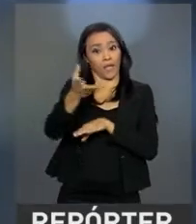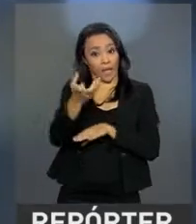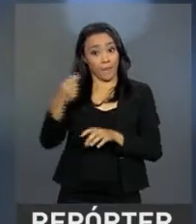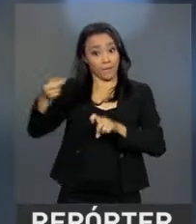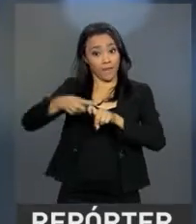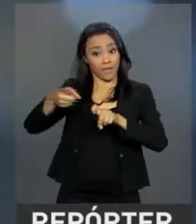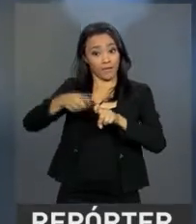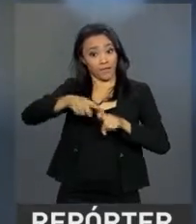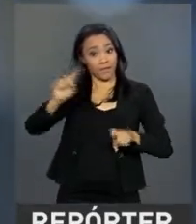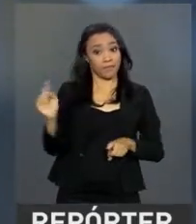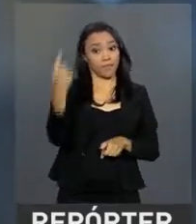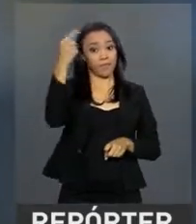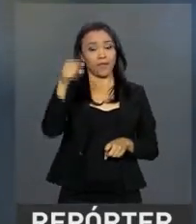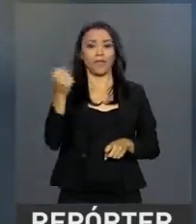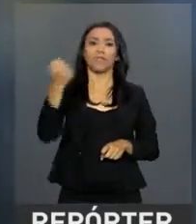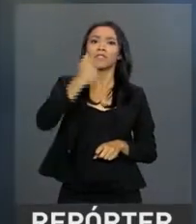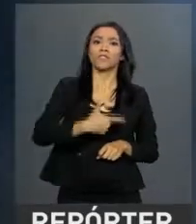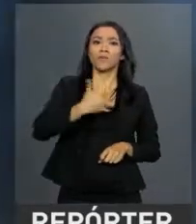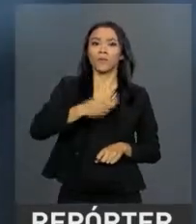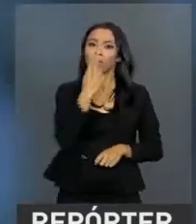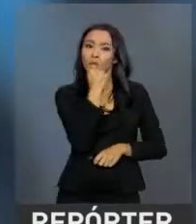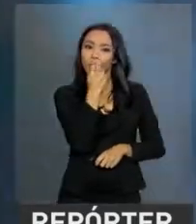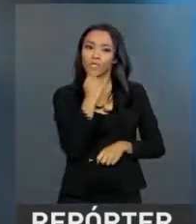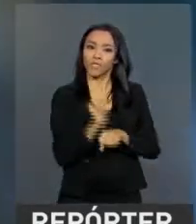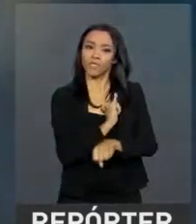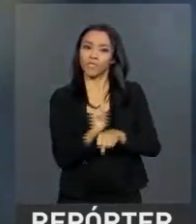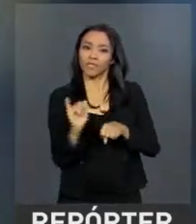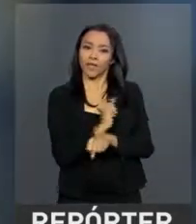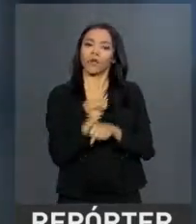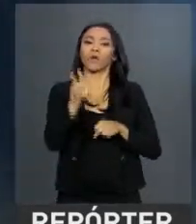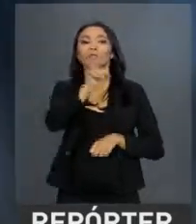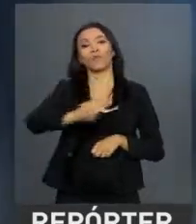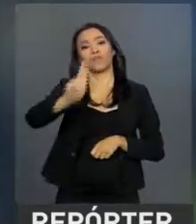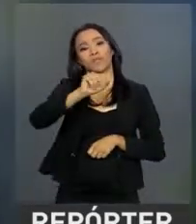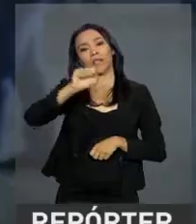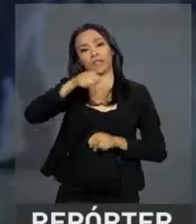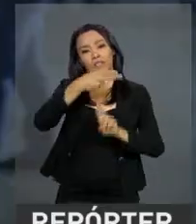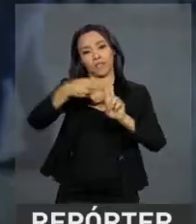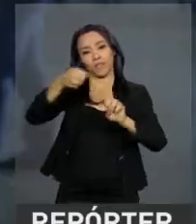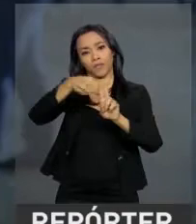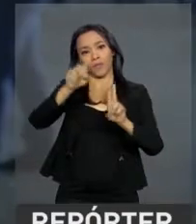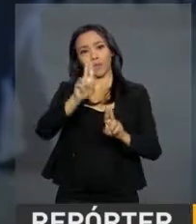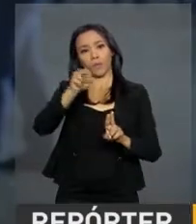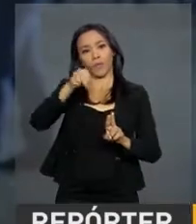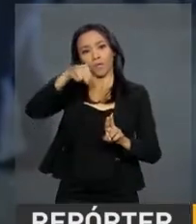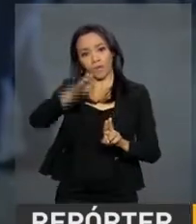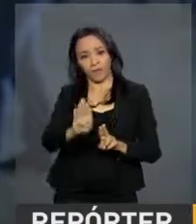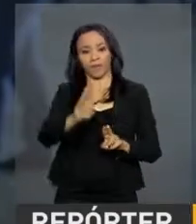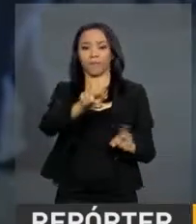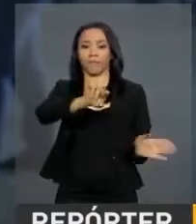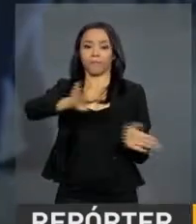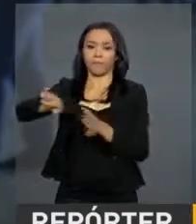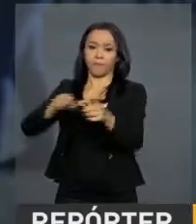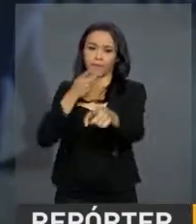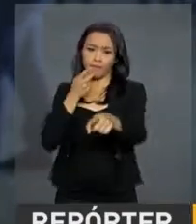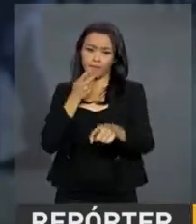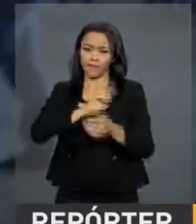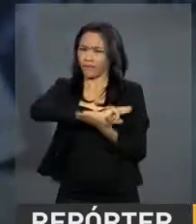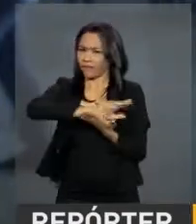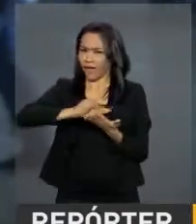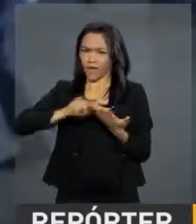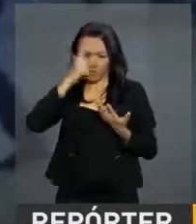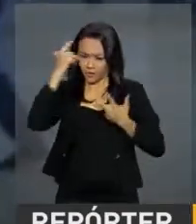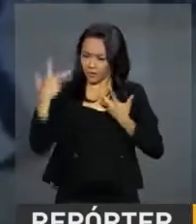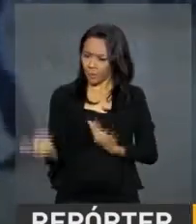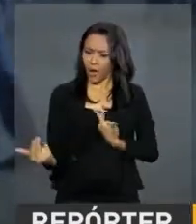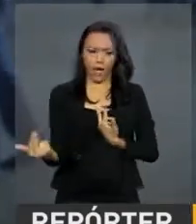como primeira opção e Nutrição como segunda na Universidade de Brasília. Tem bastante pessoas junto com